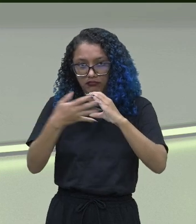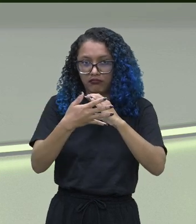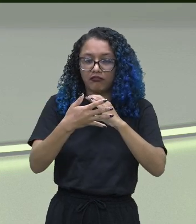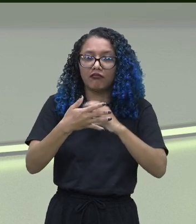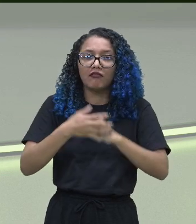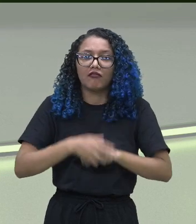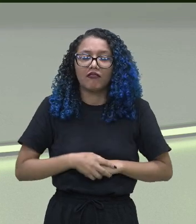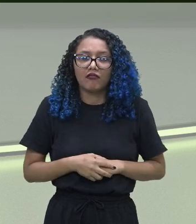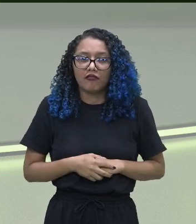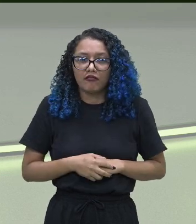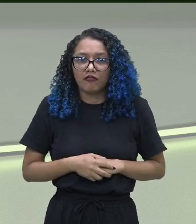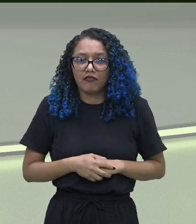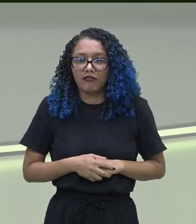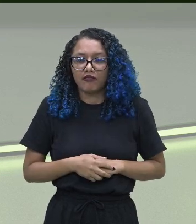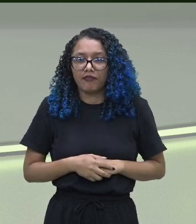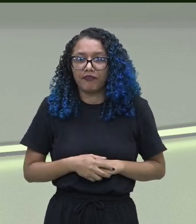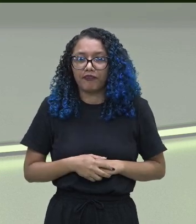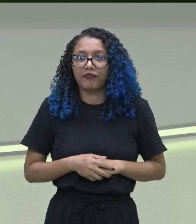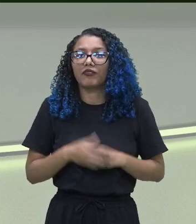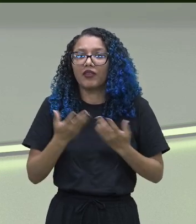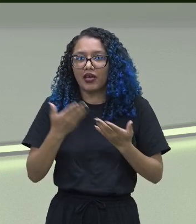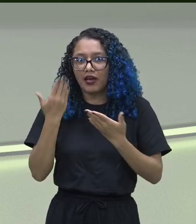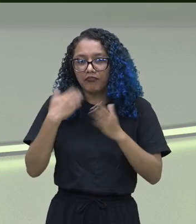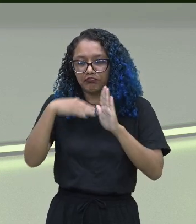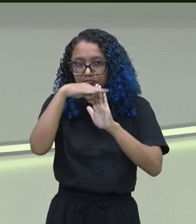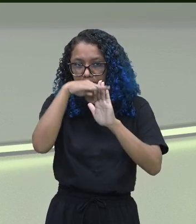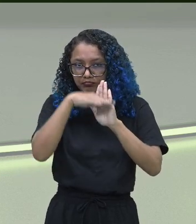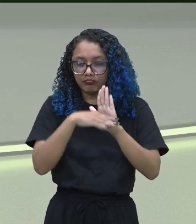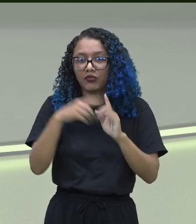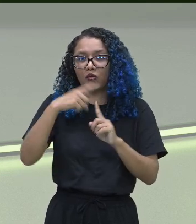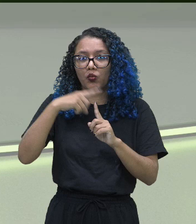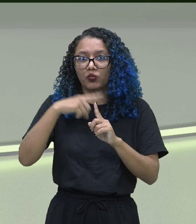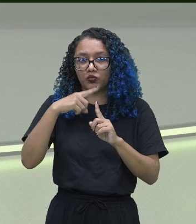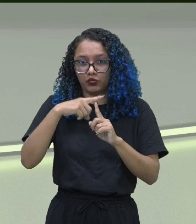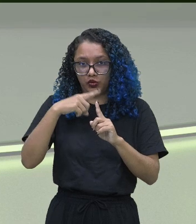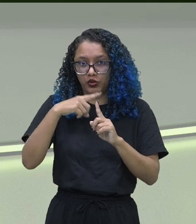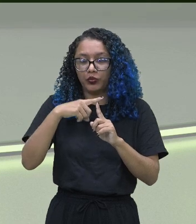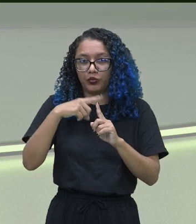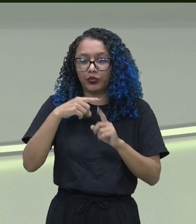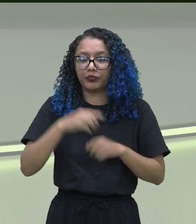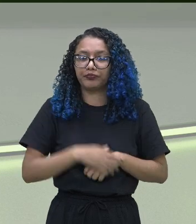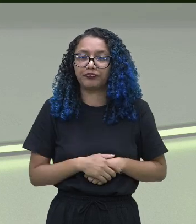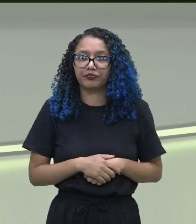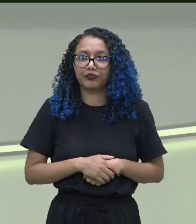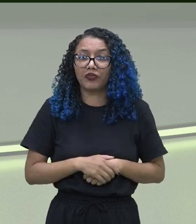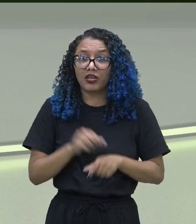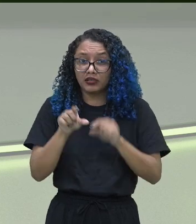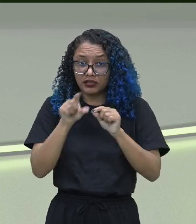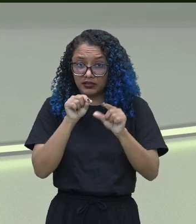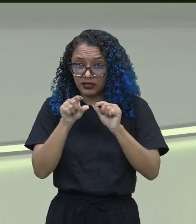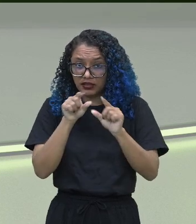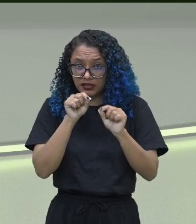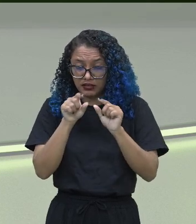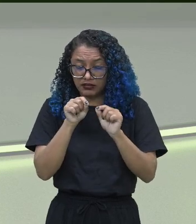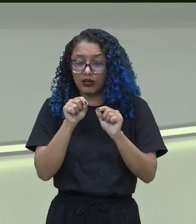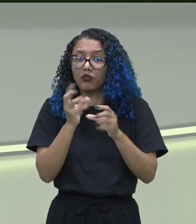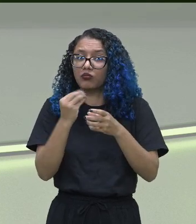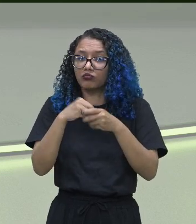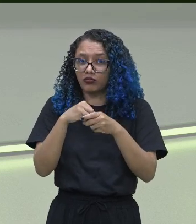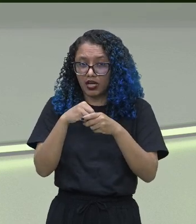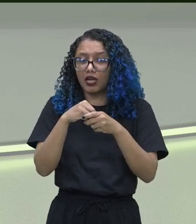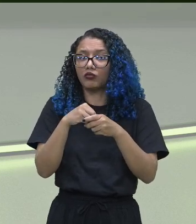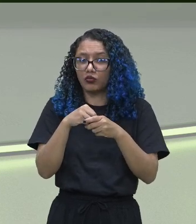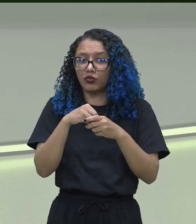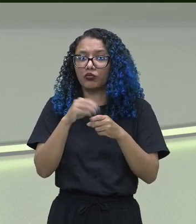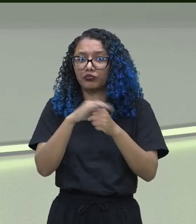este é a divisão, a classificação dos tipos de permeabilidade que ocorrem na